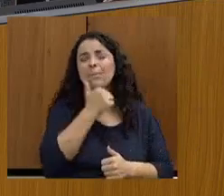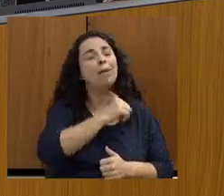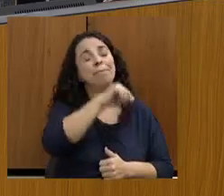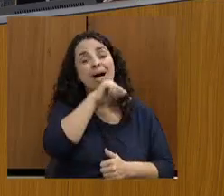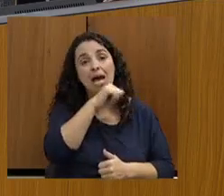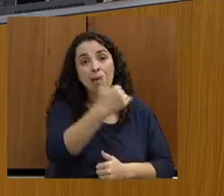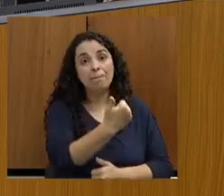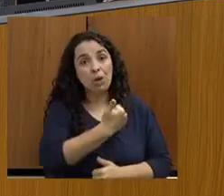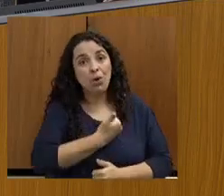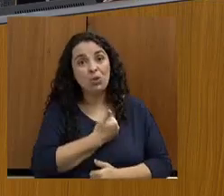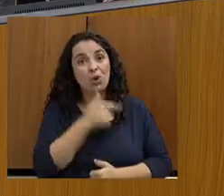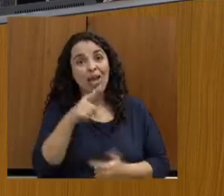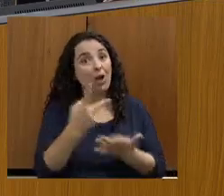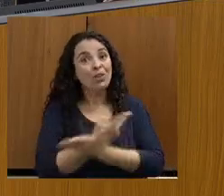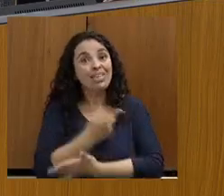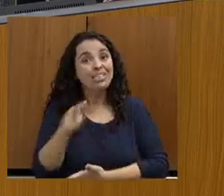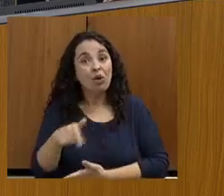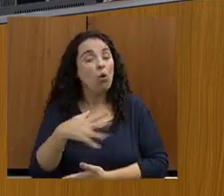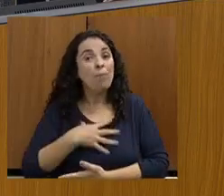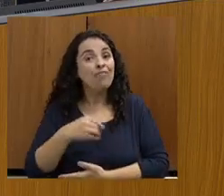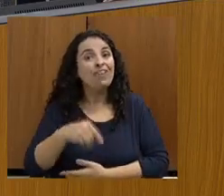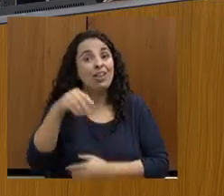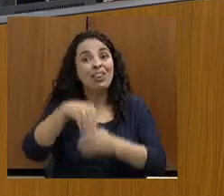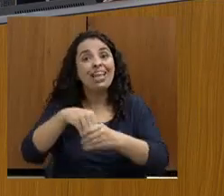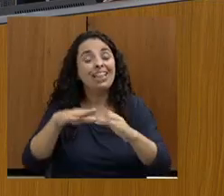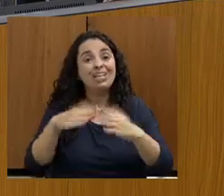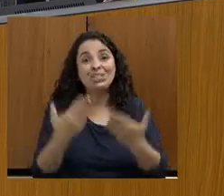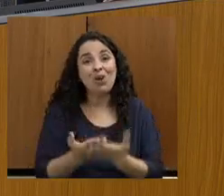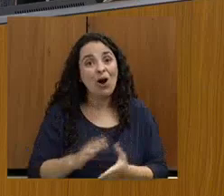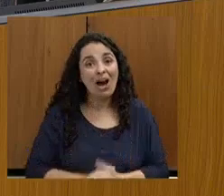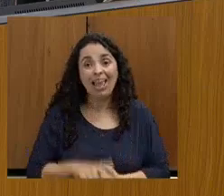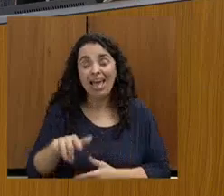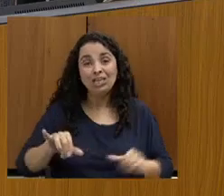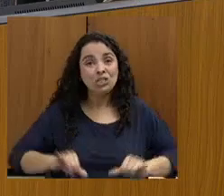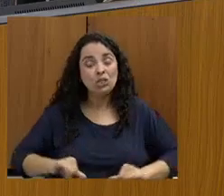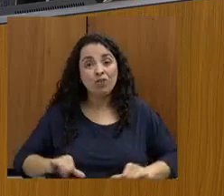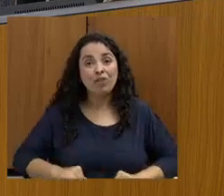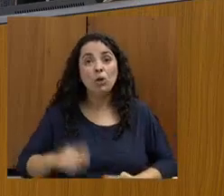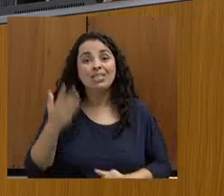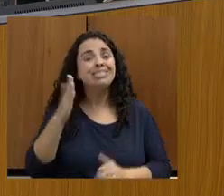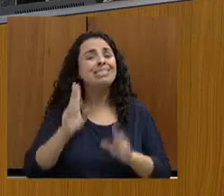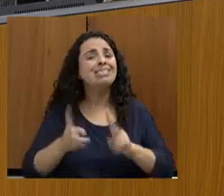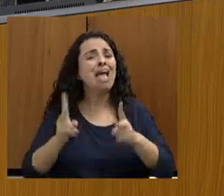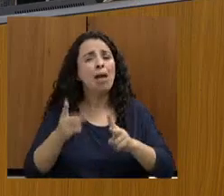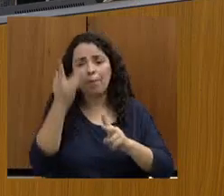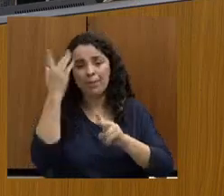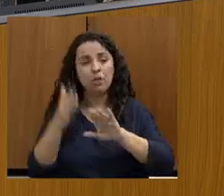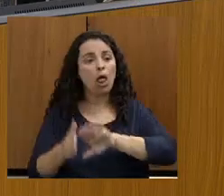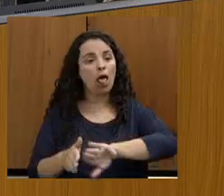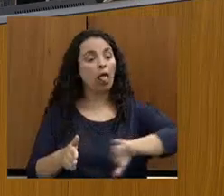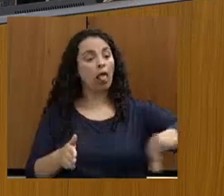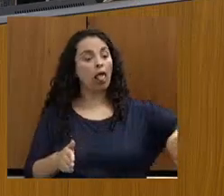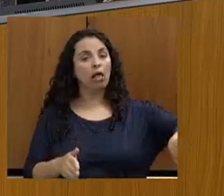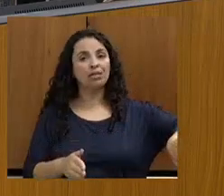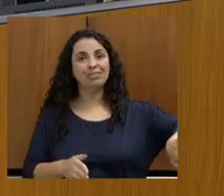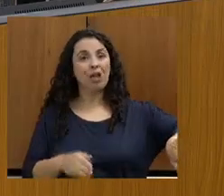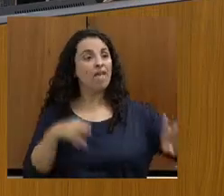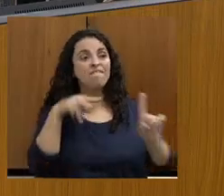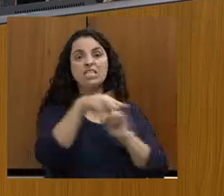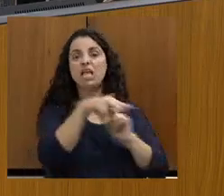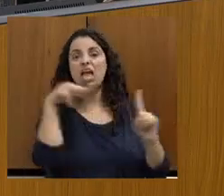ele chegou nessa segunda escola, o que ele sofria, que ele era tipo colocado de lado, invisível, a escola...